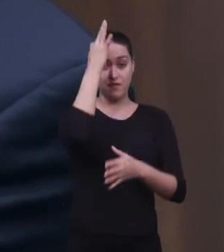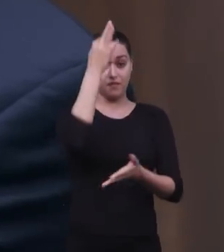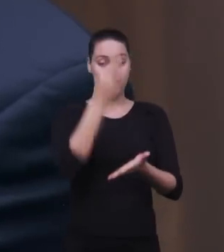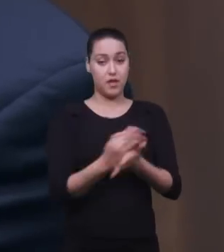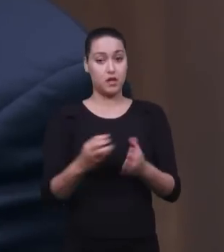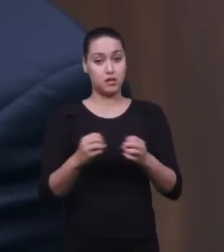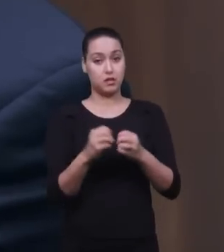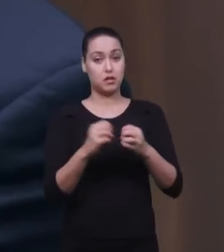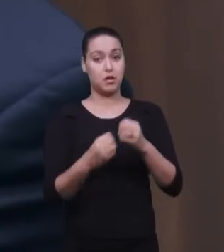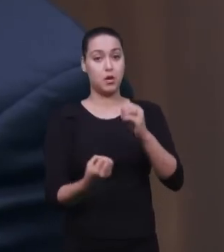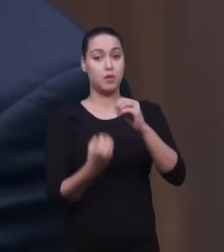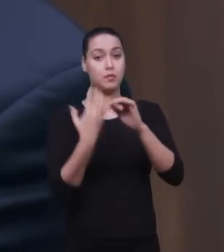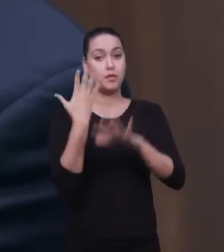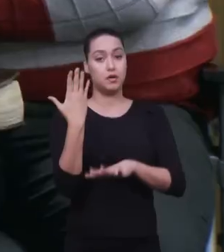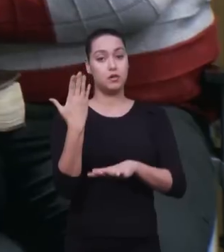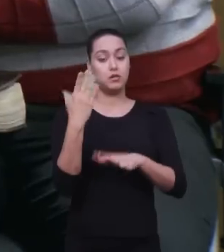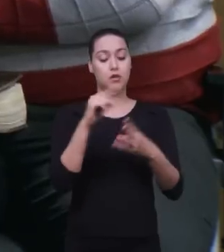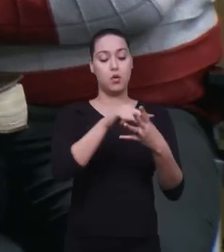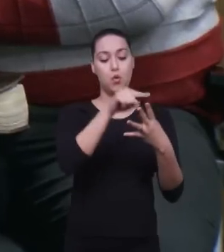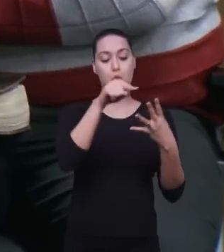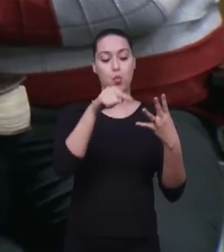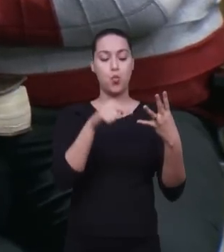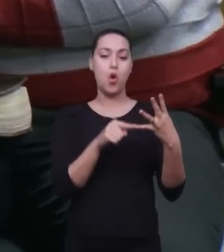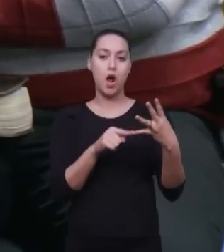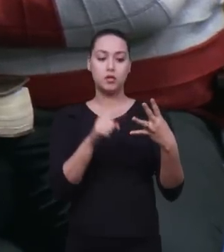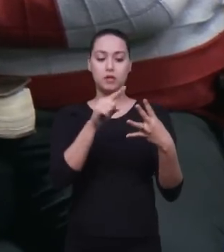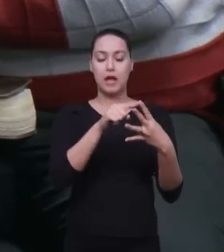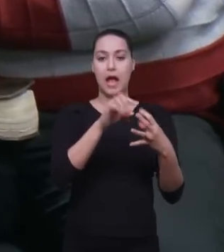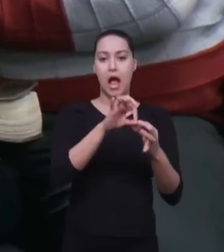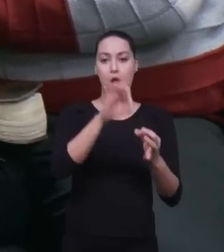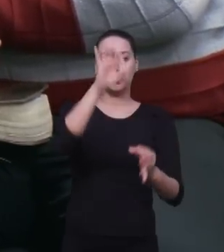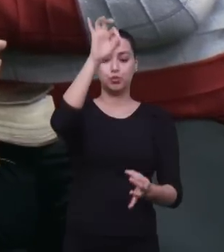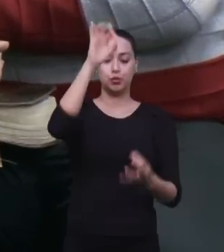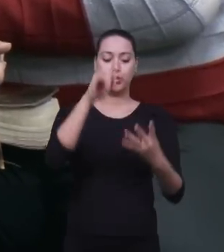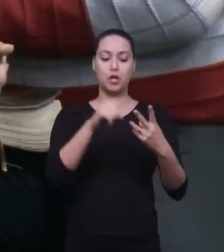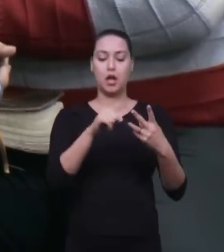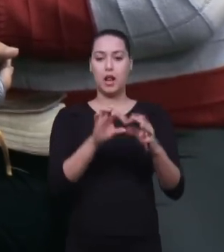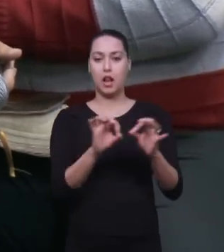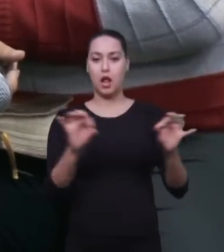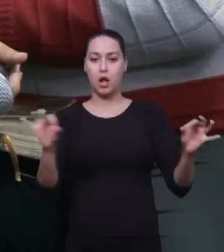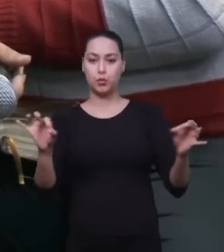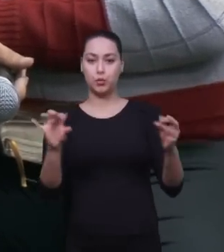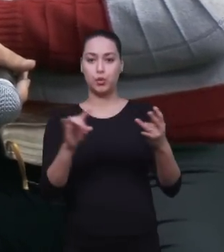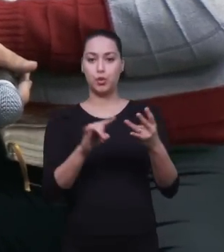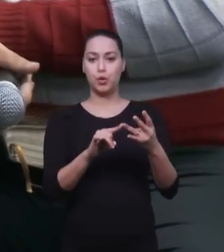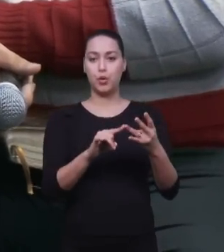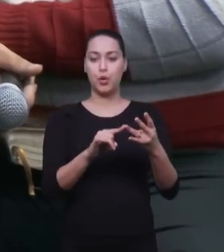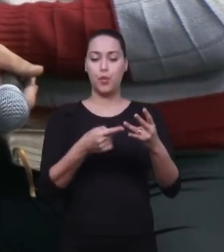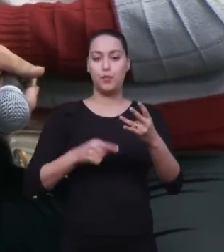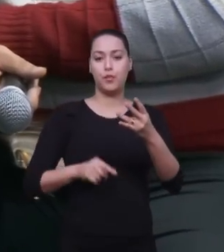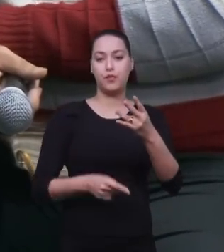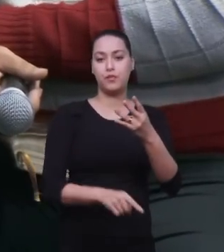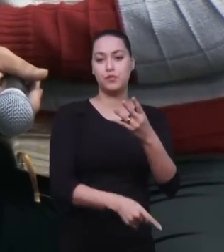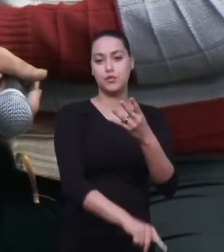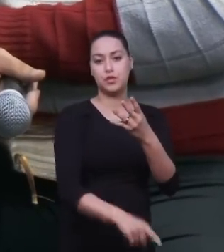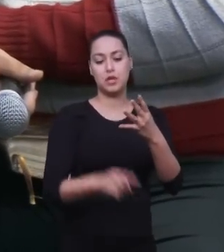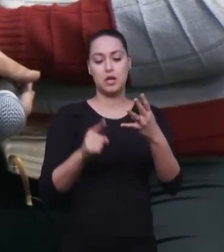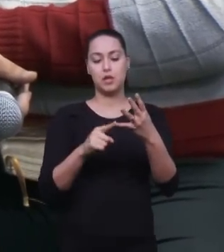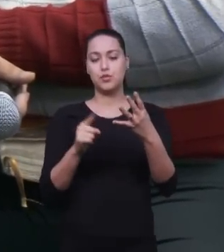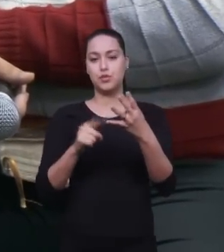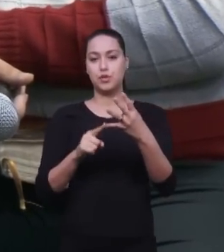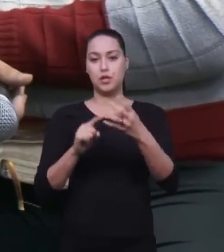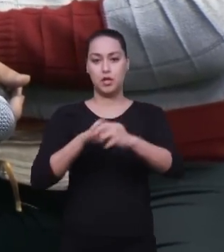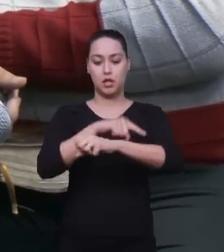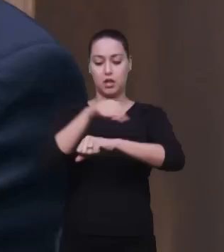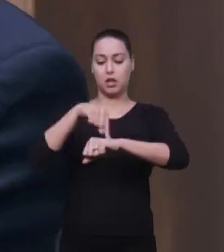criadora. Ela é aquilo que está dentro de 4 medidas, altura, largura, comprimento, ou profundidade,